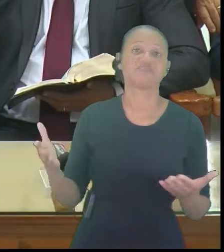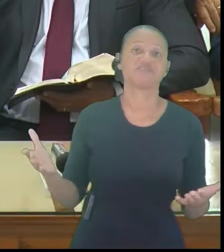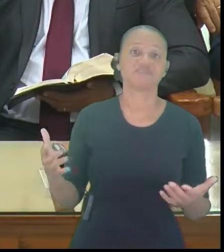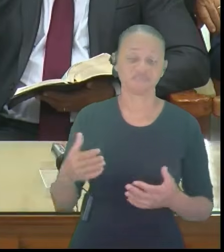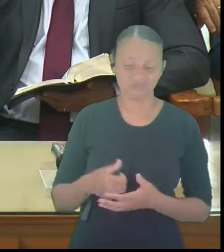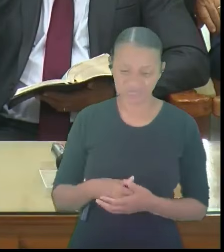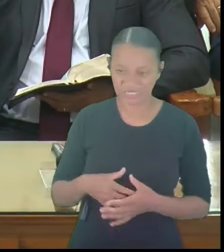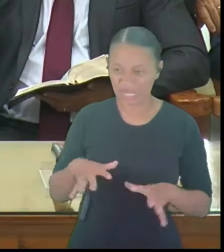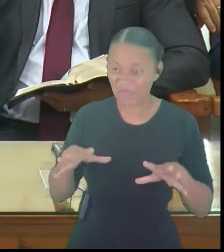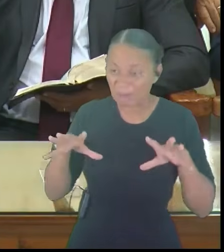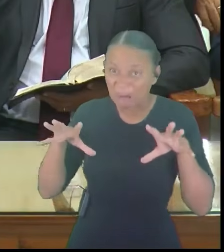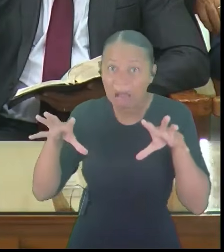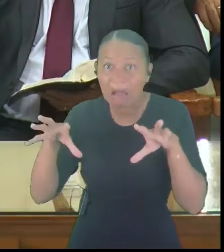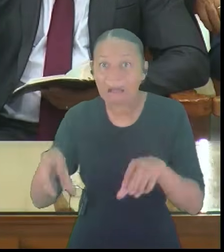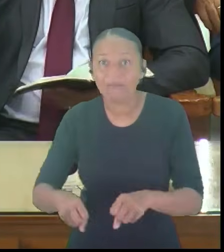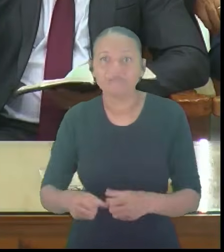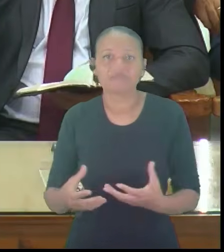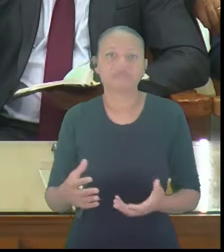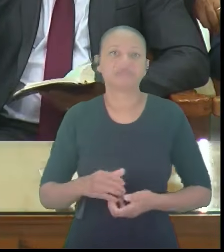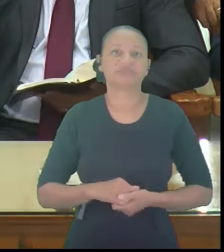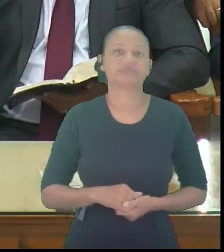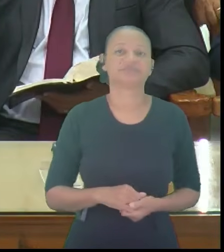mal assombro.